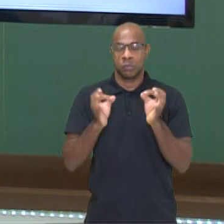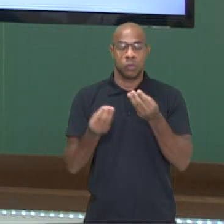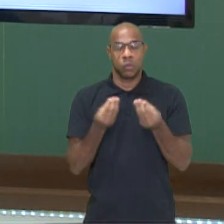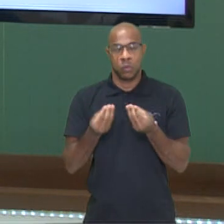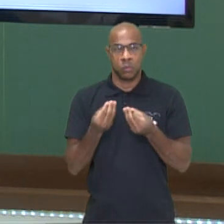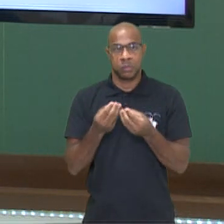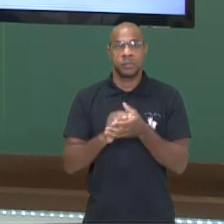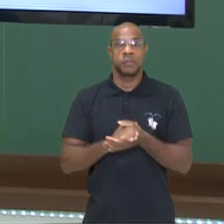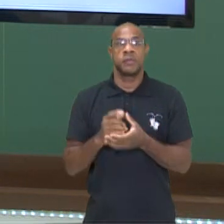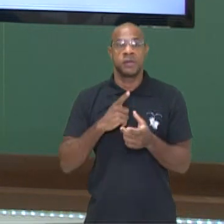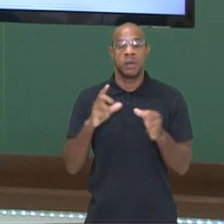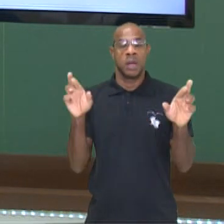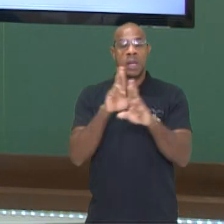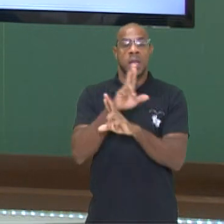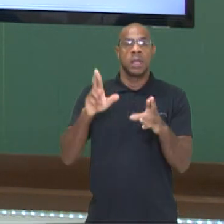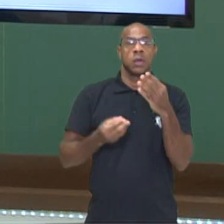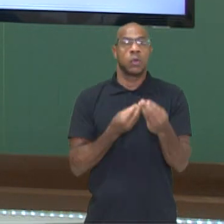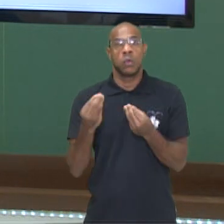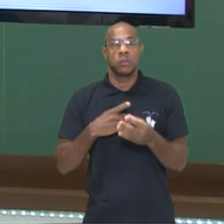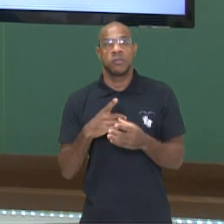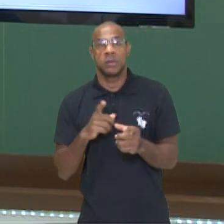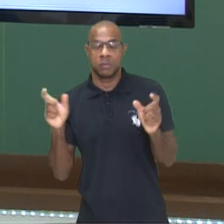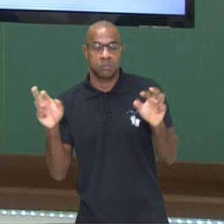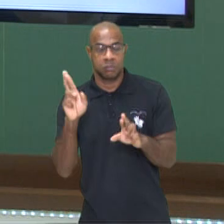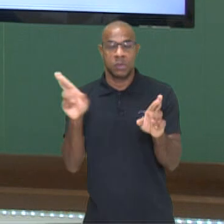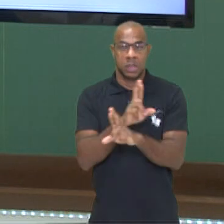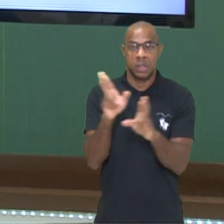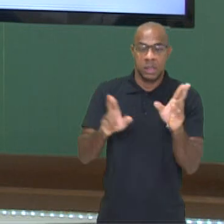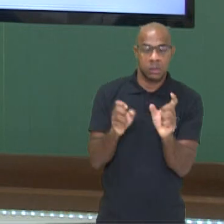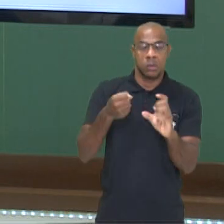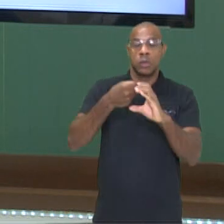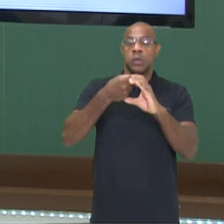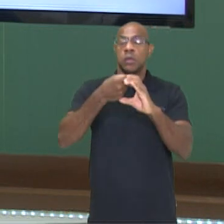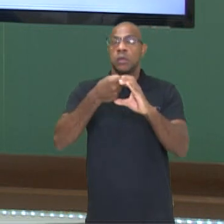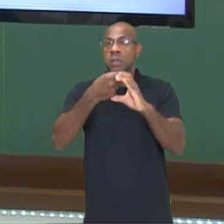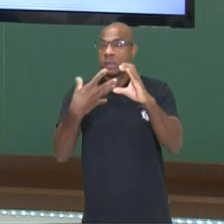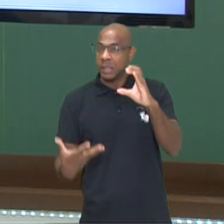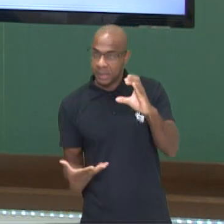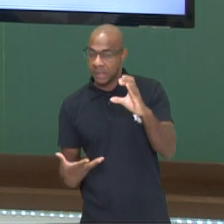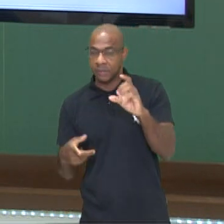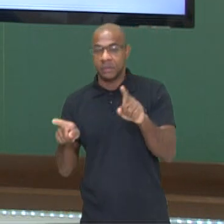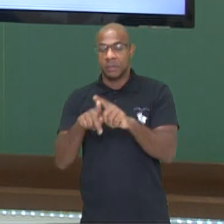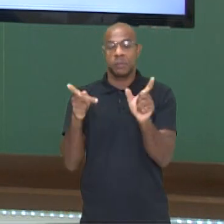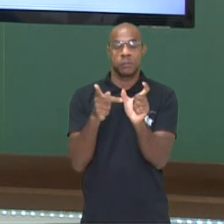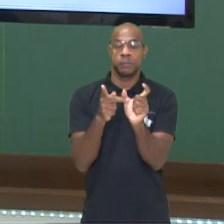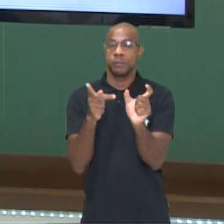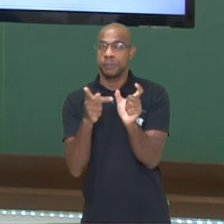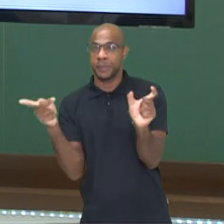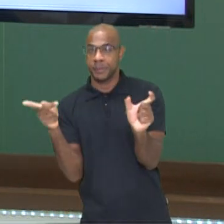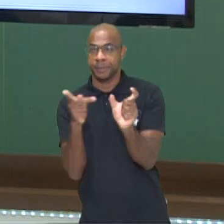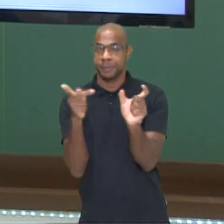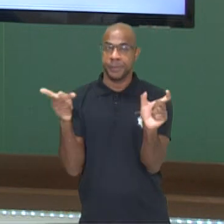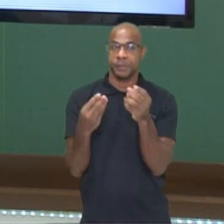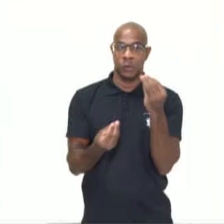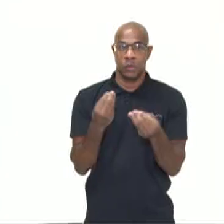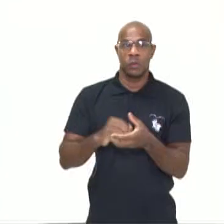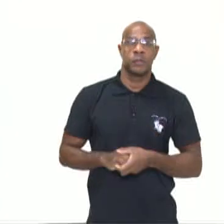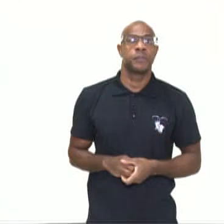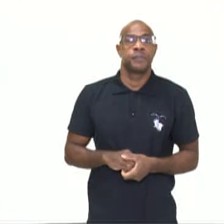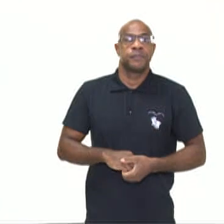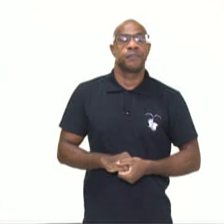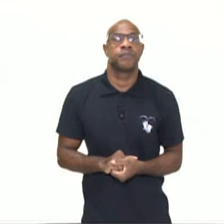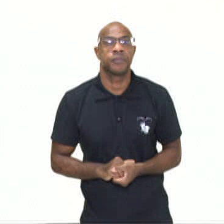vai estabelecer uma relação entre o sujeito e a sua característica, o seu predicativo. Vejamos as